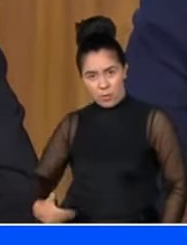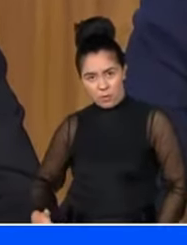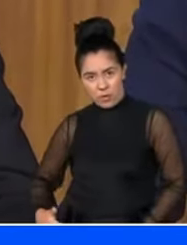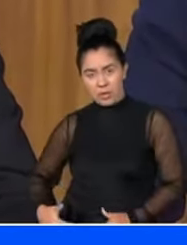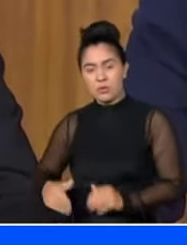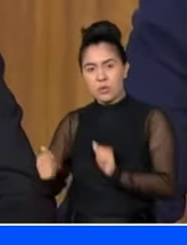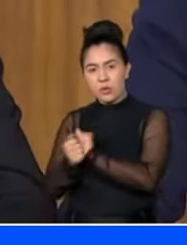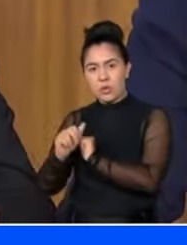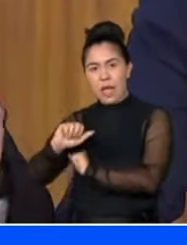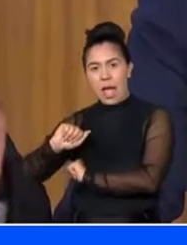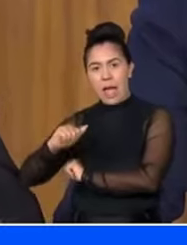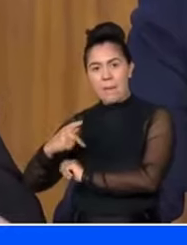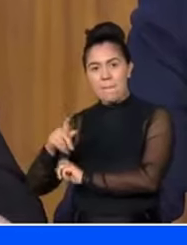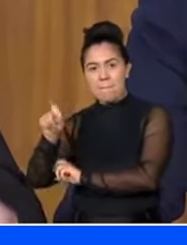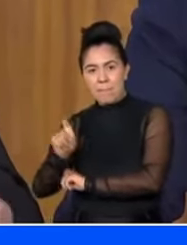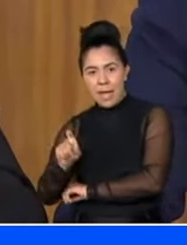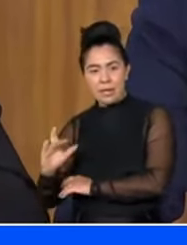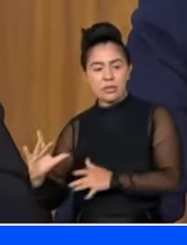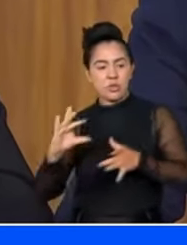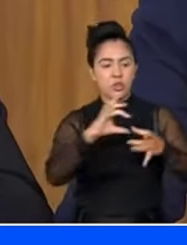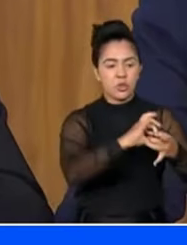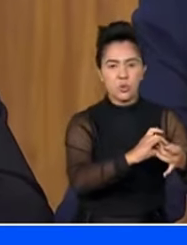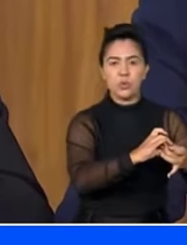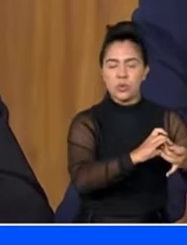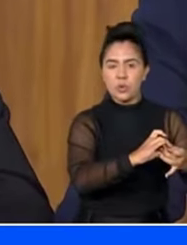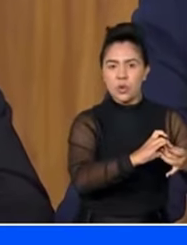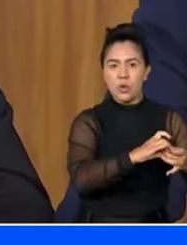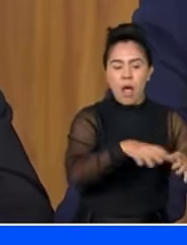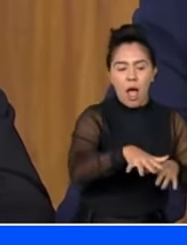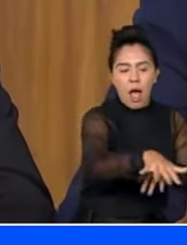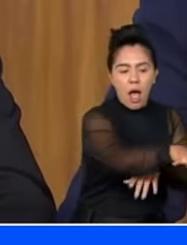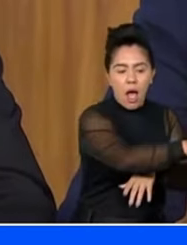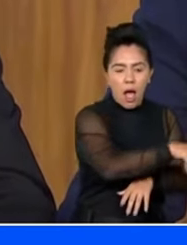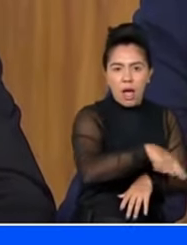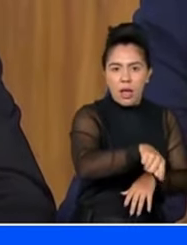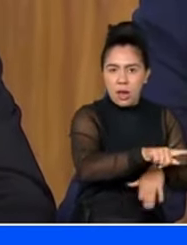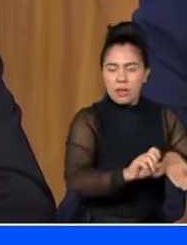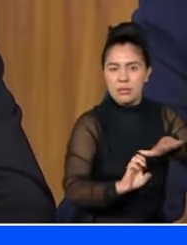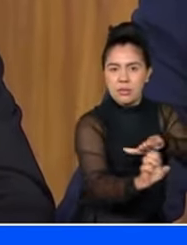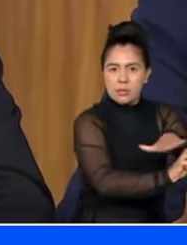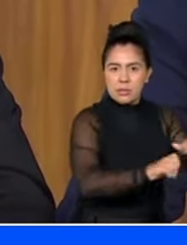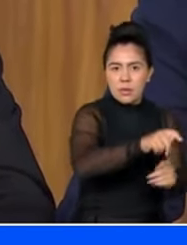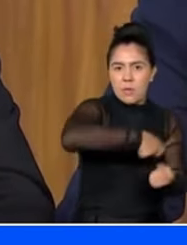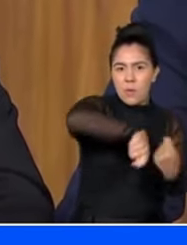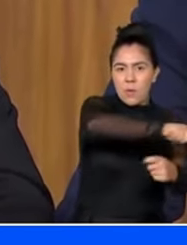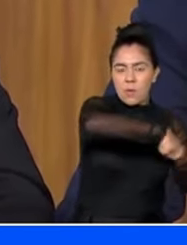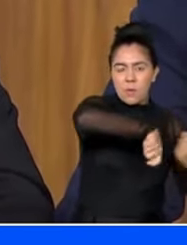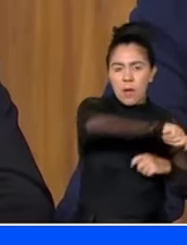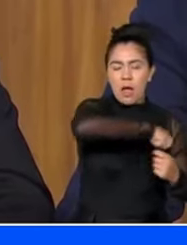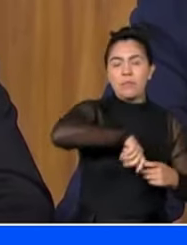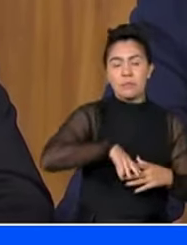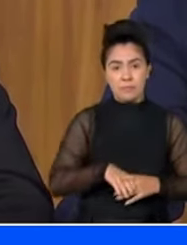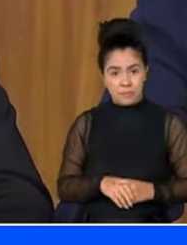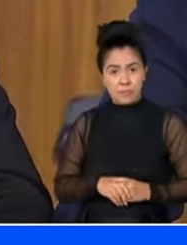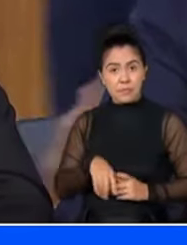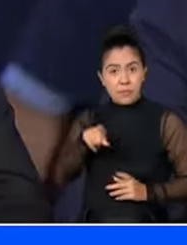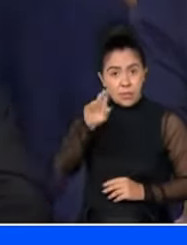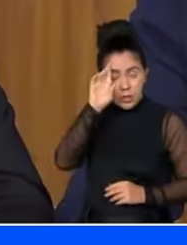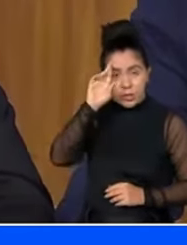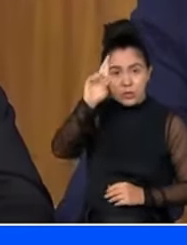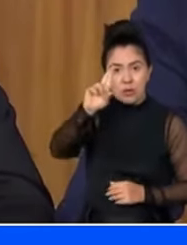os setores da economia que disputam o mercado no mundo. E o senhor fez 11